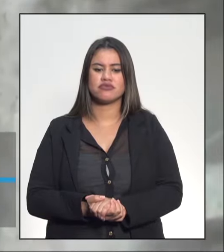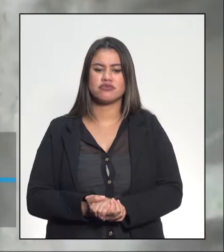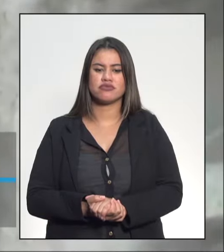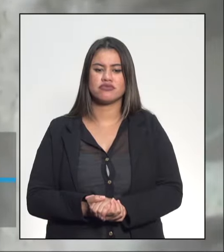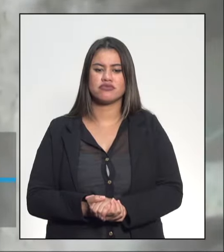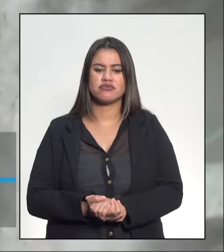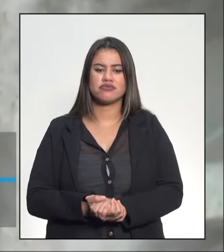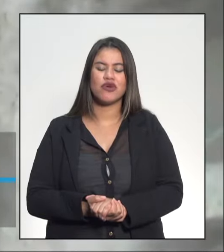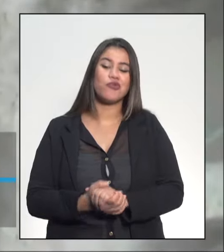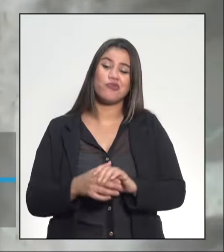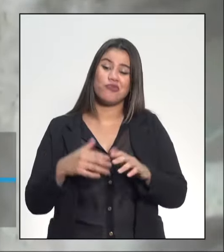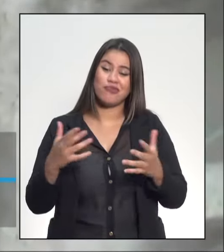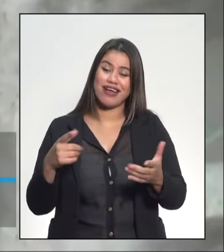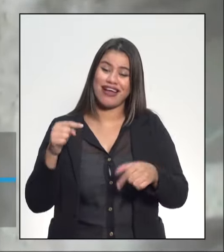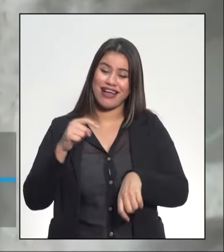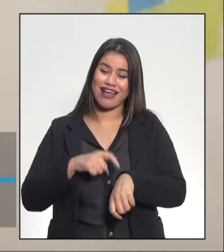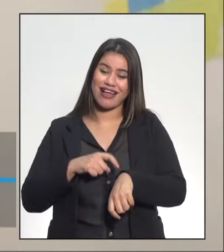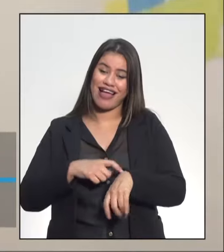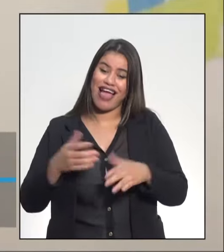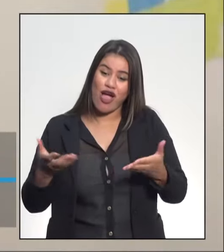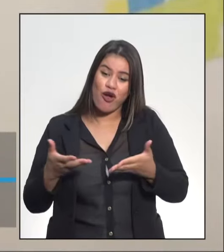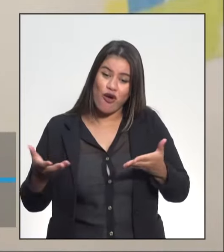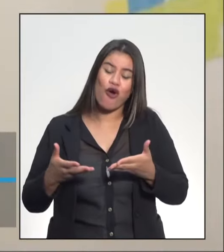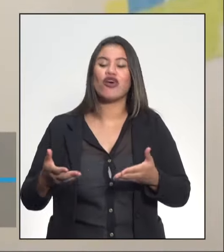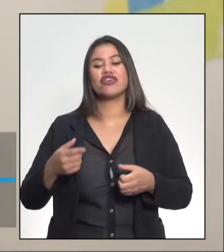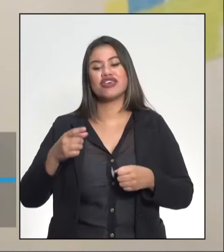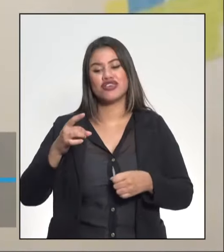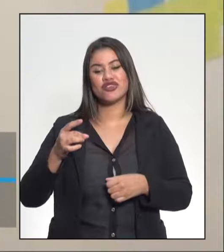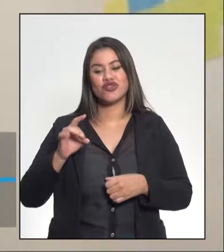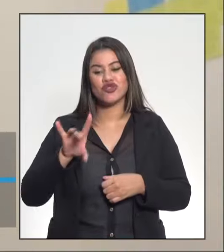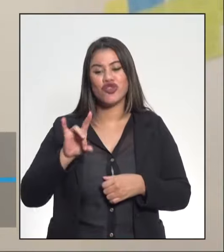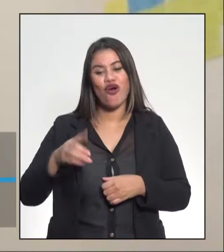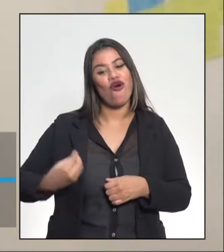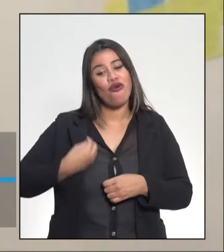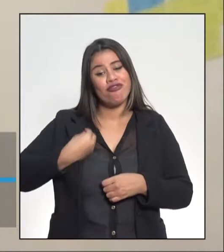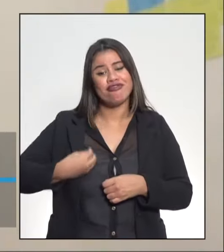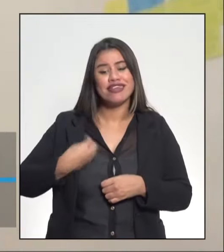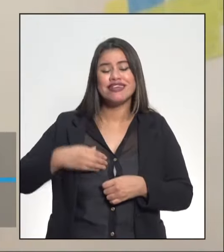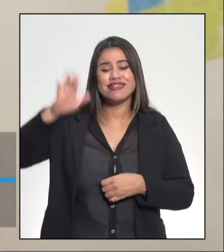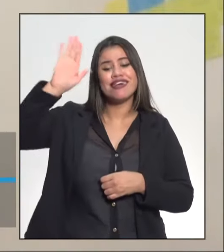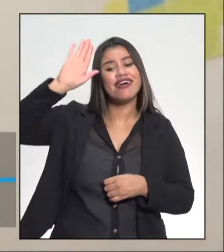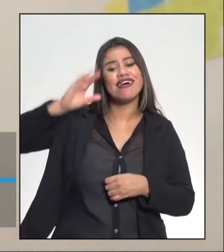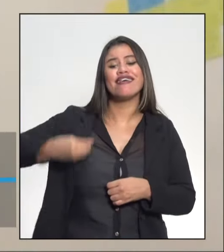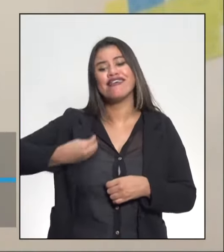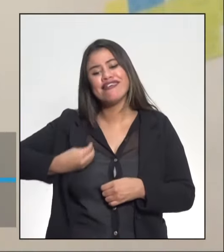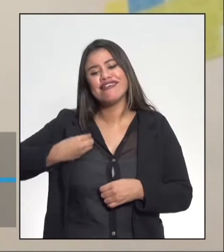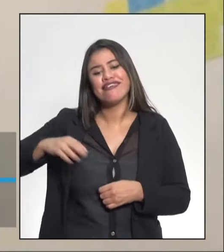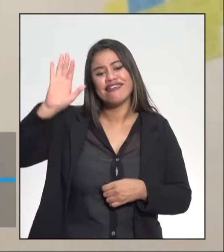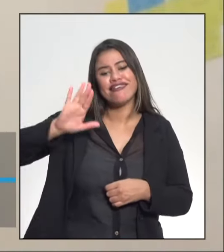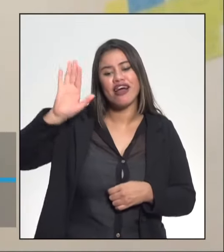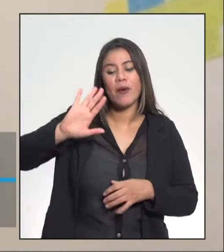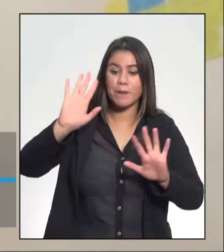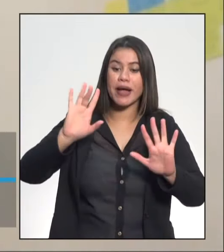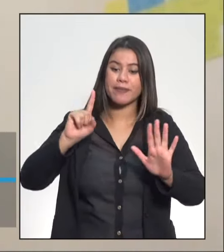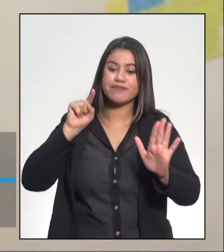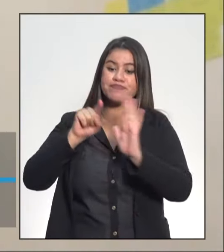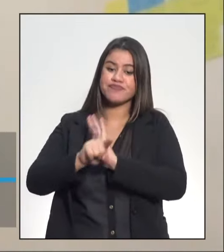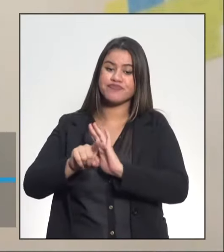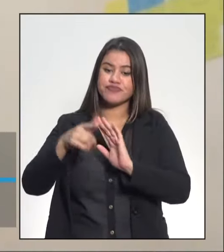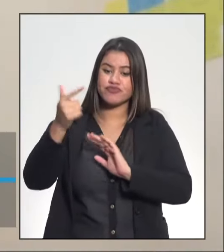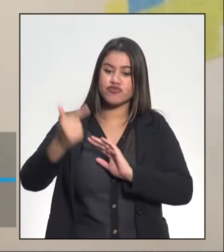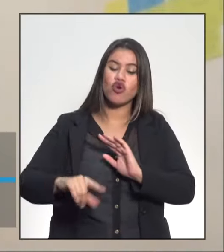presente, galera. Presente. Que bom. A gente já sabe que vocês entraram. Beleza. E aí, pessoal, como você vai buscar